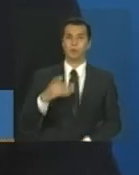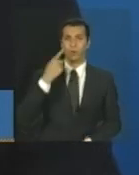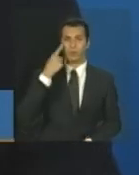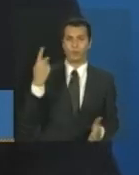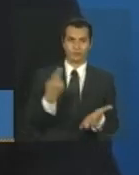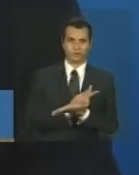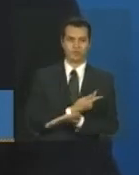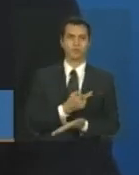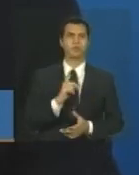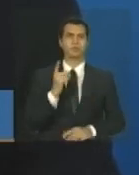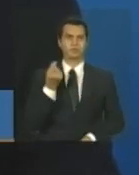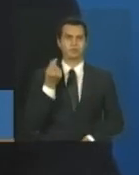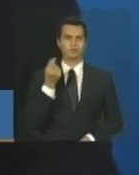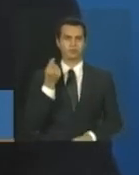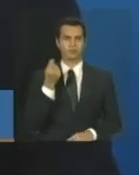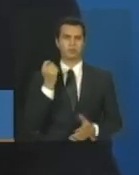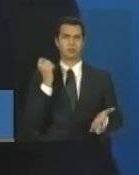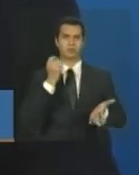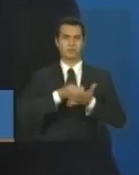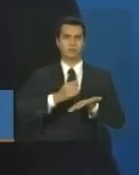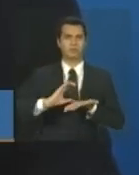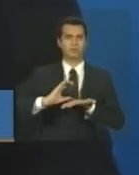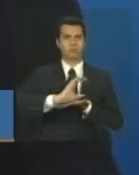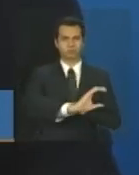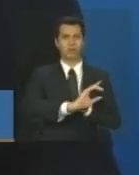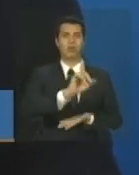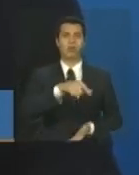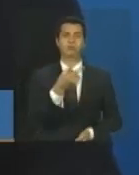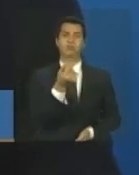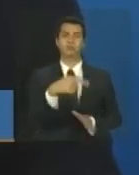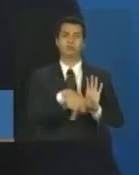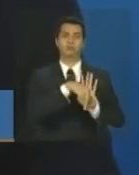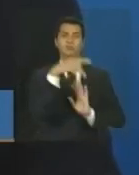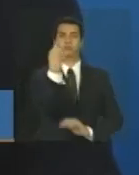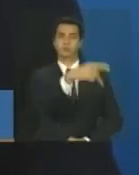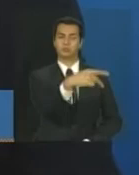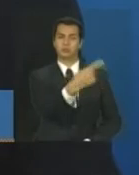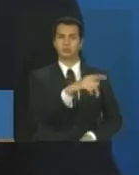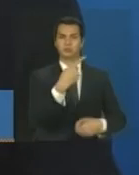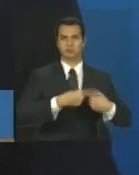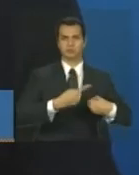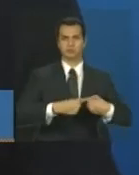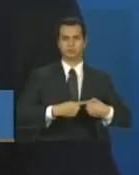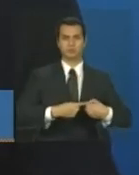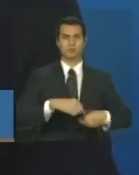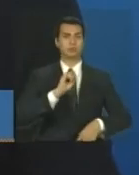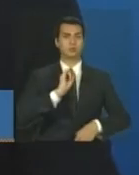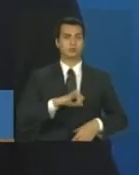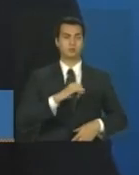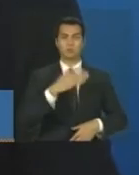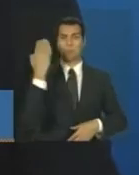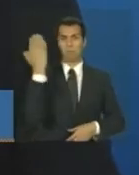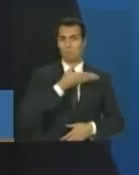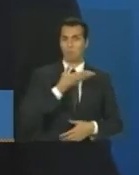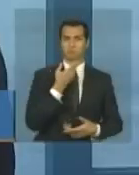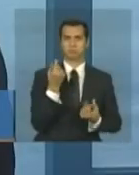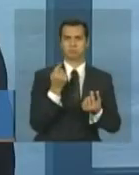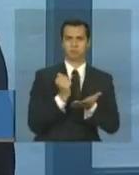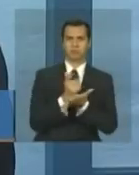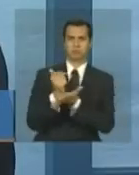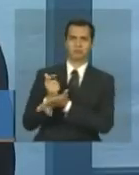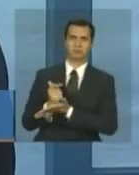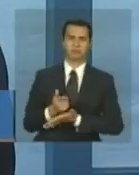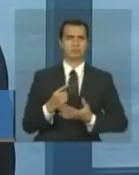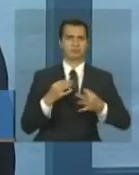repasse ele passa a ser uma receita do município se ele não é comprovam os gastos os recursos